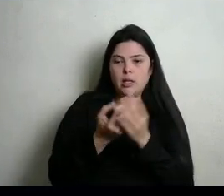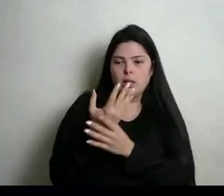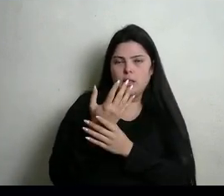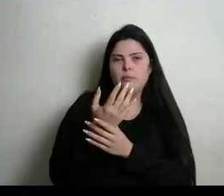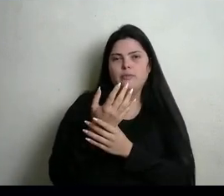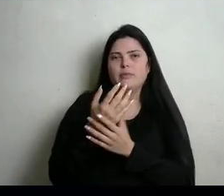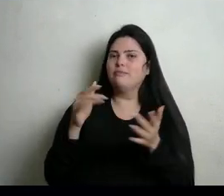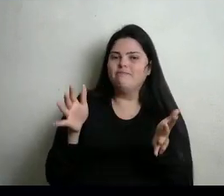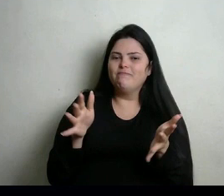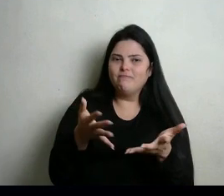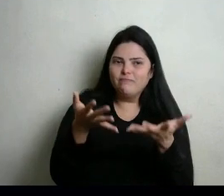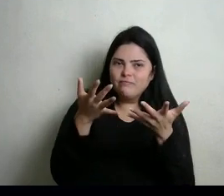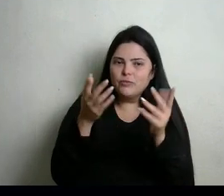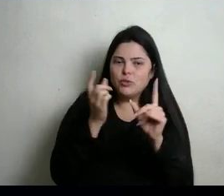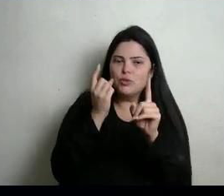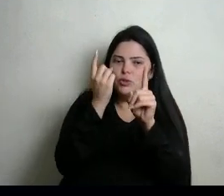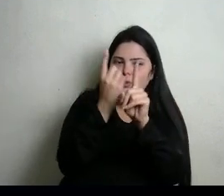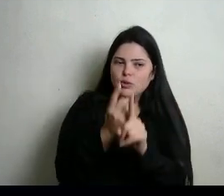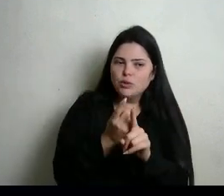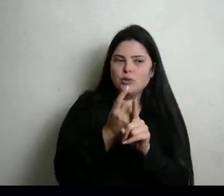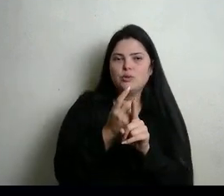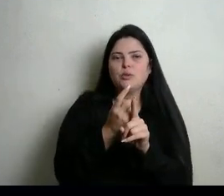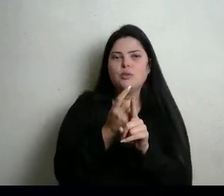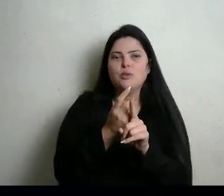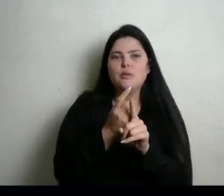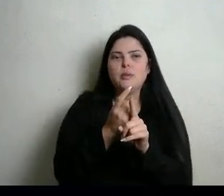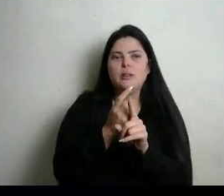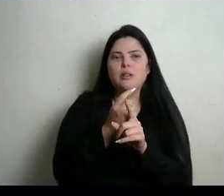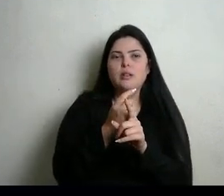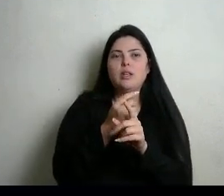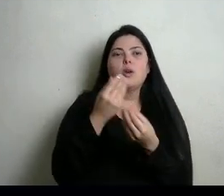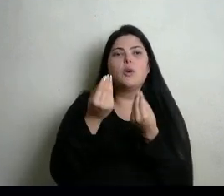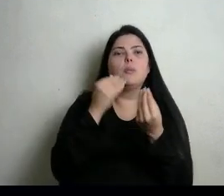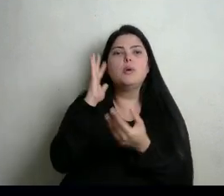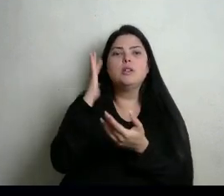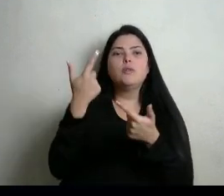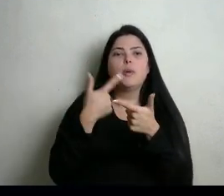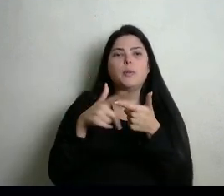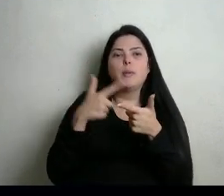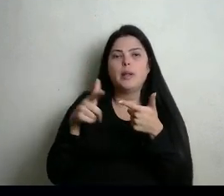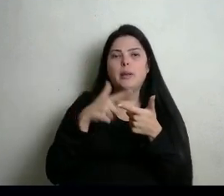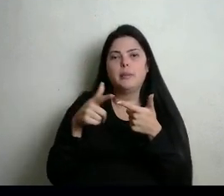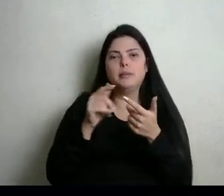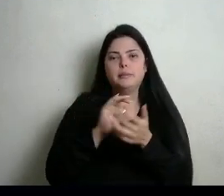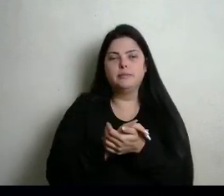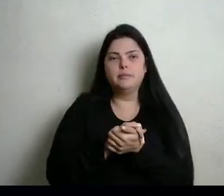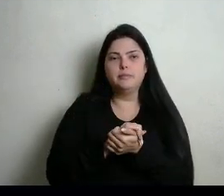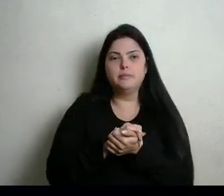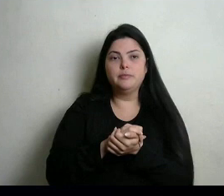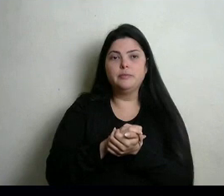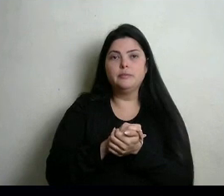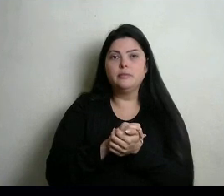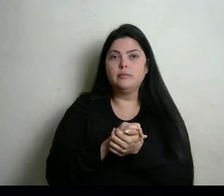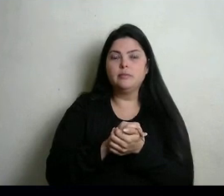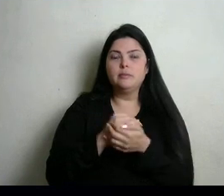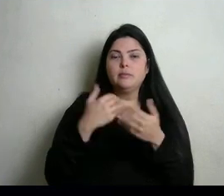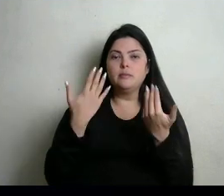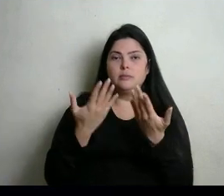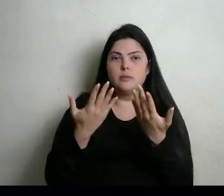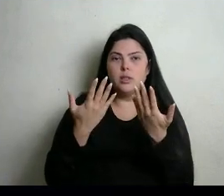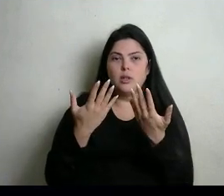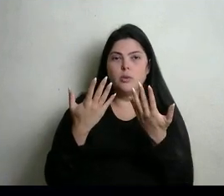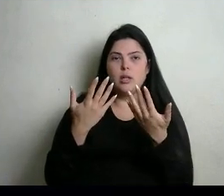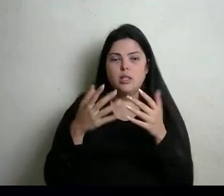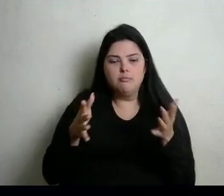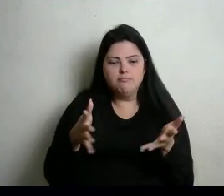ela a descobrir como resolver um determinado problema, e esse estímulo ele